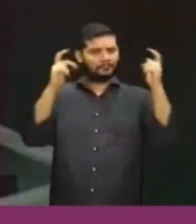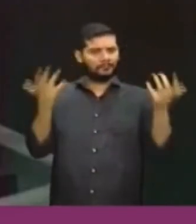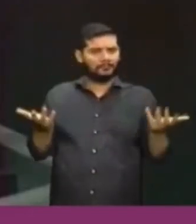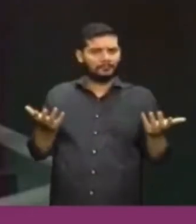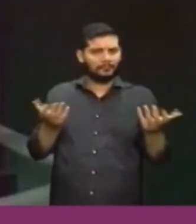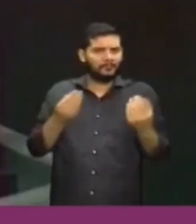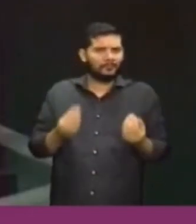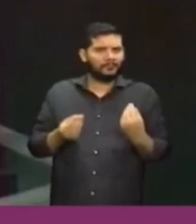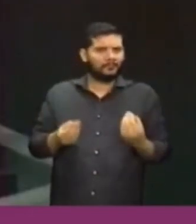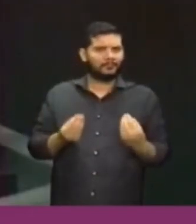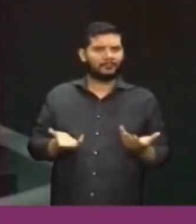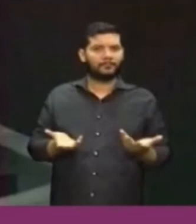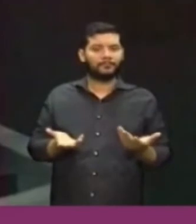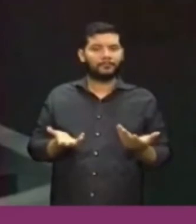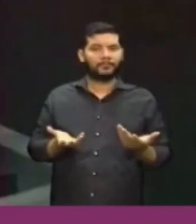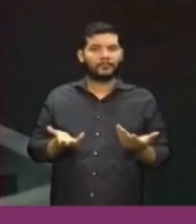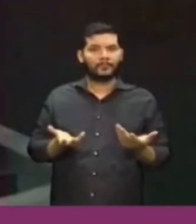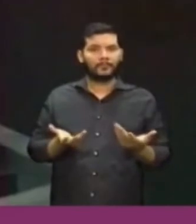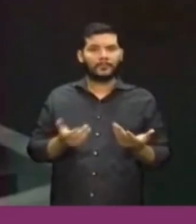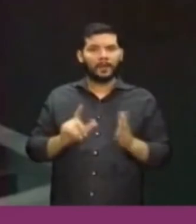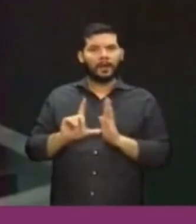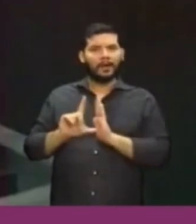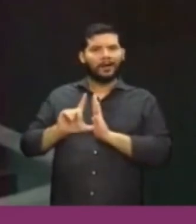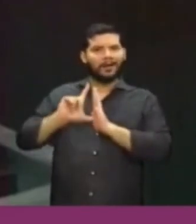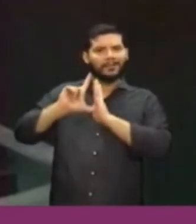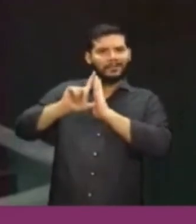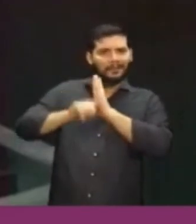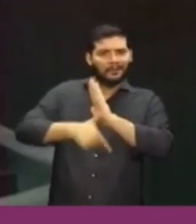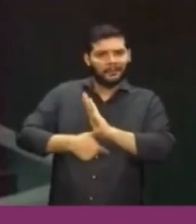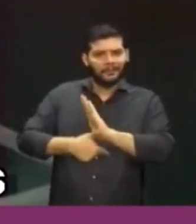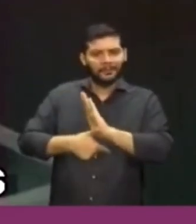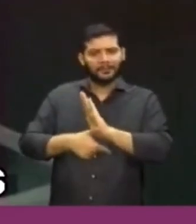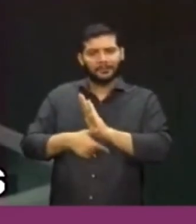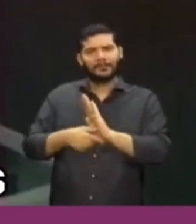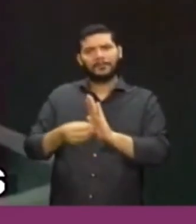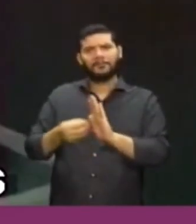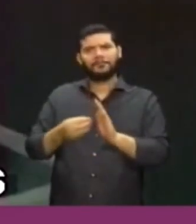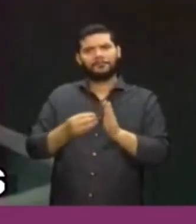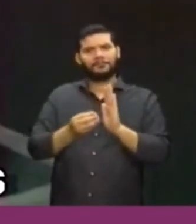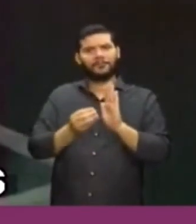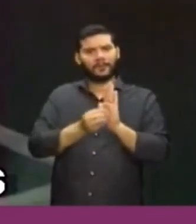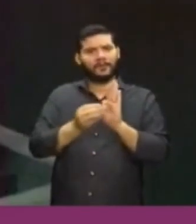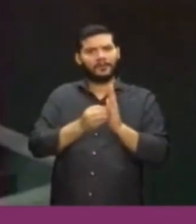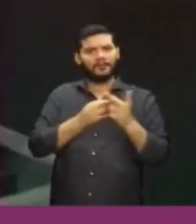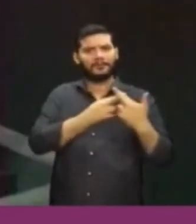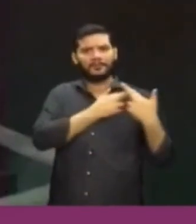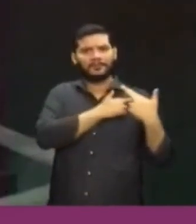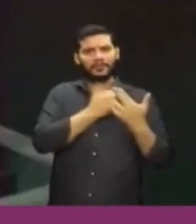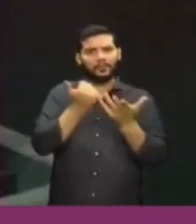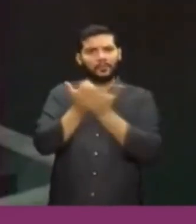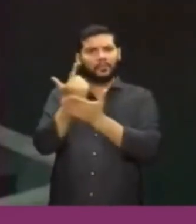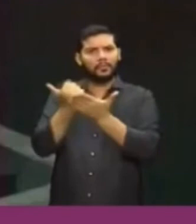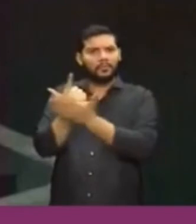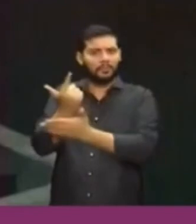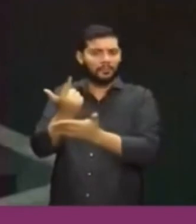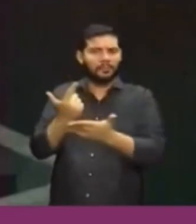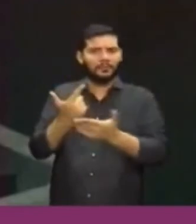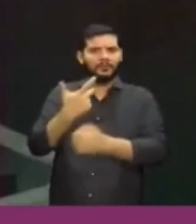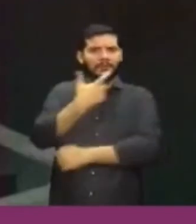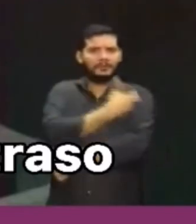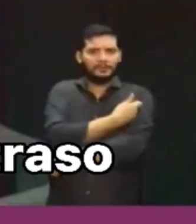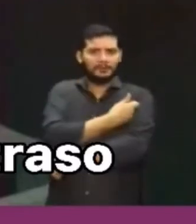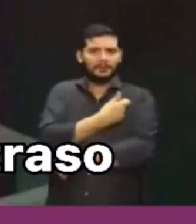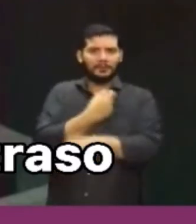fosse só o atraso irresponsável na aquisição de vacinas, que lá